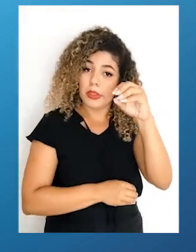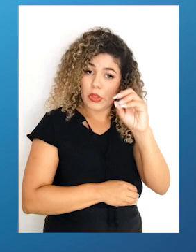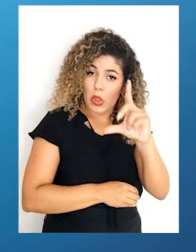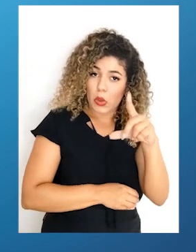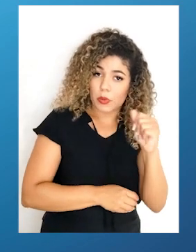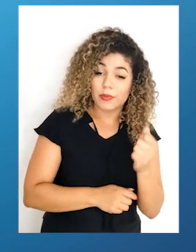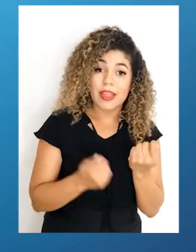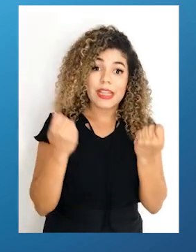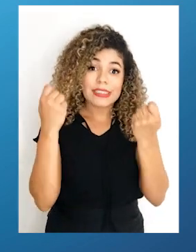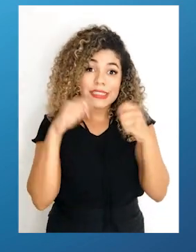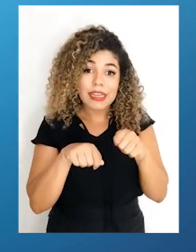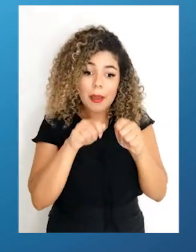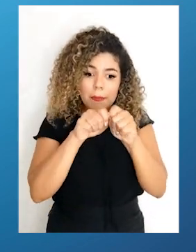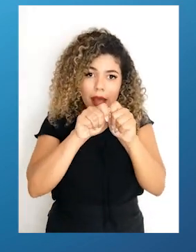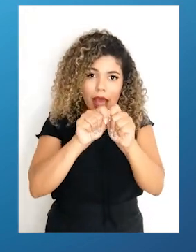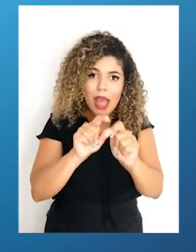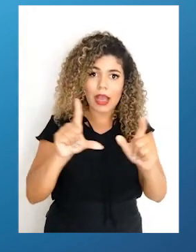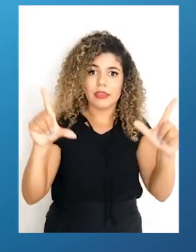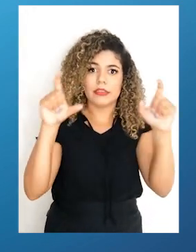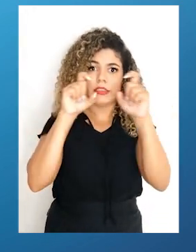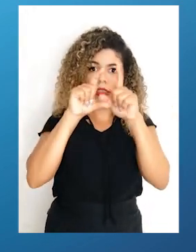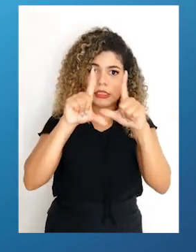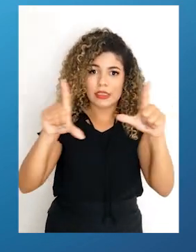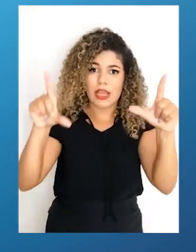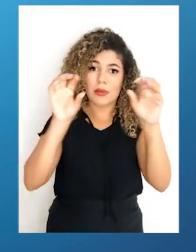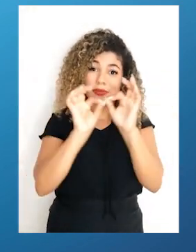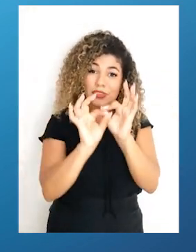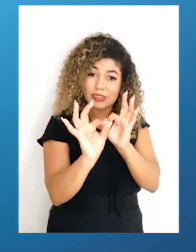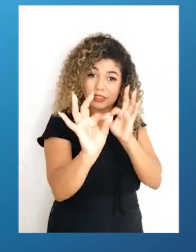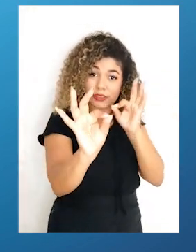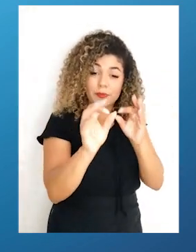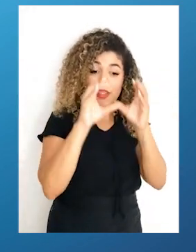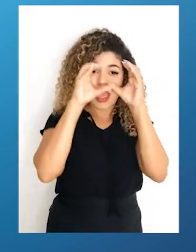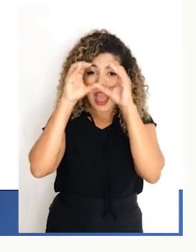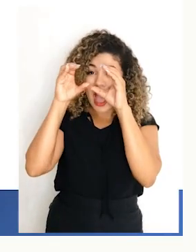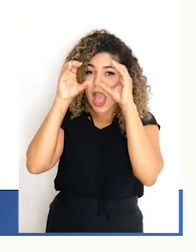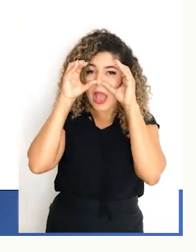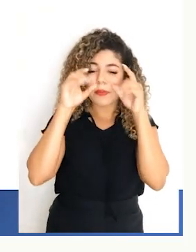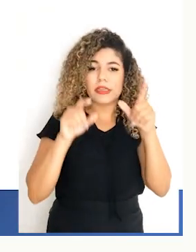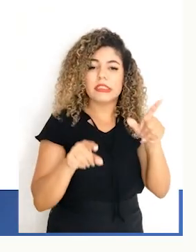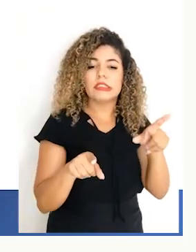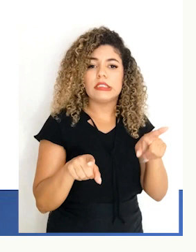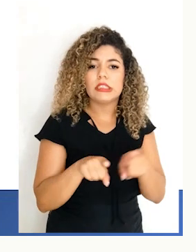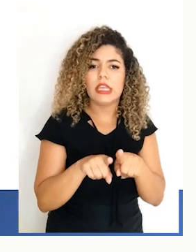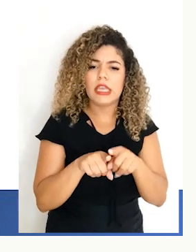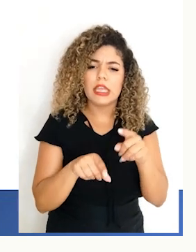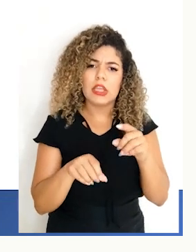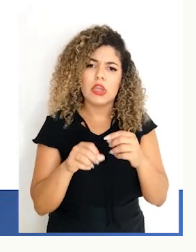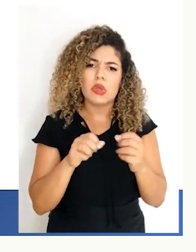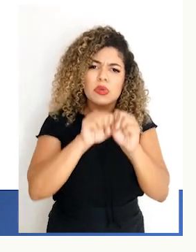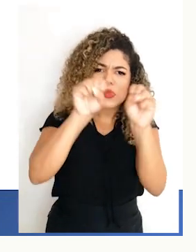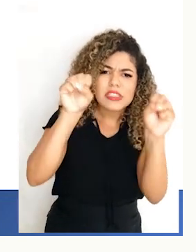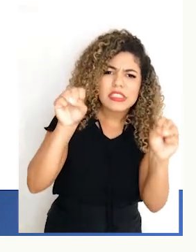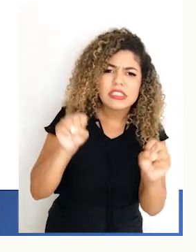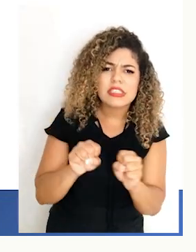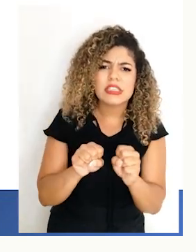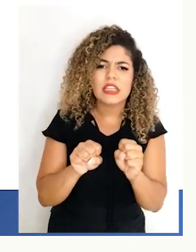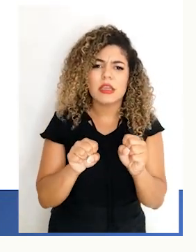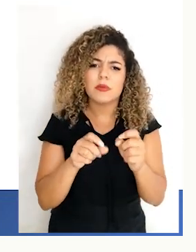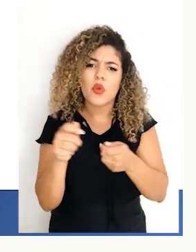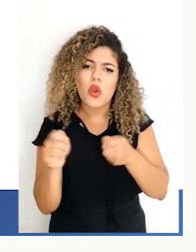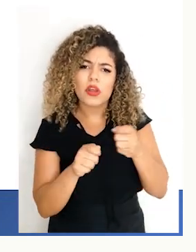distantes. Aqui no binóculo nós temos um sistema de prismas que fazem a dispersão da luz. Aqui nós temos a entrada de luz por